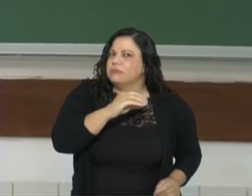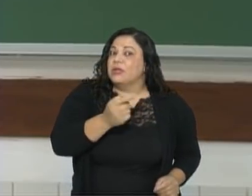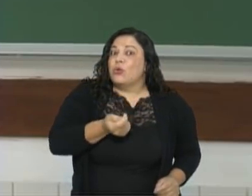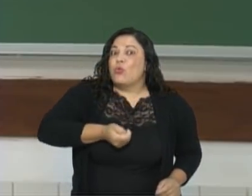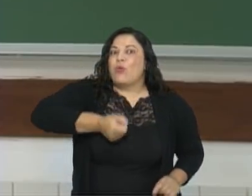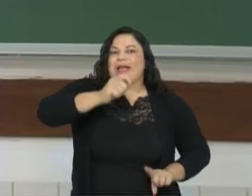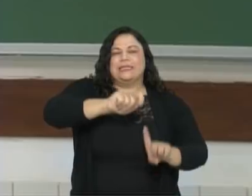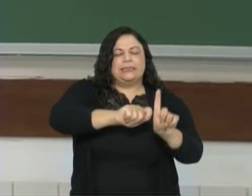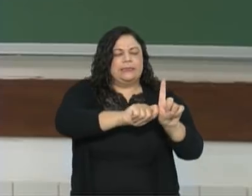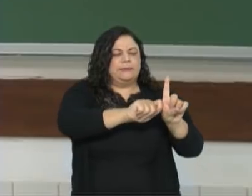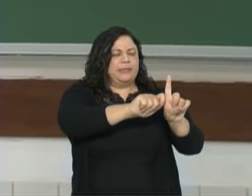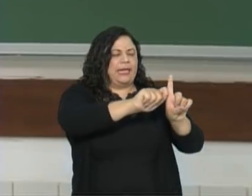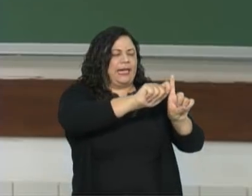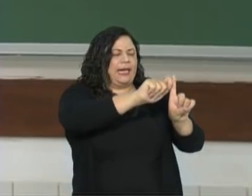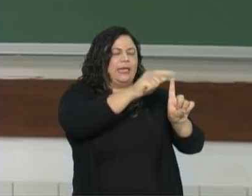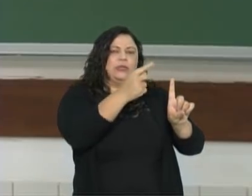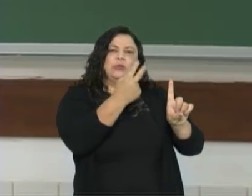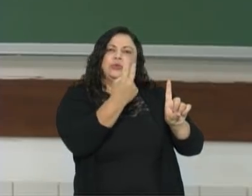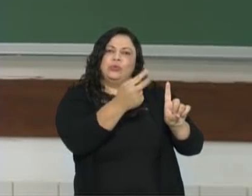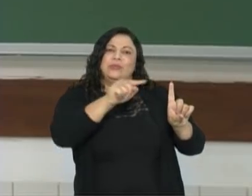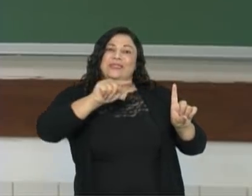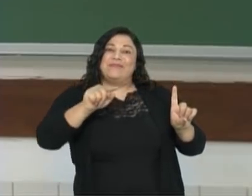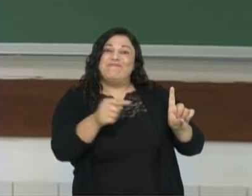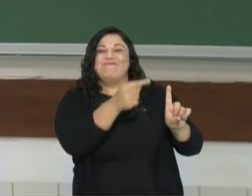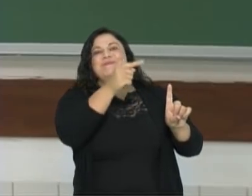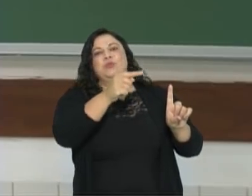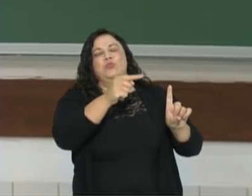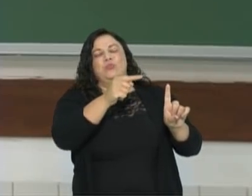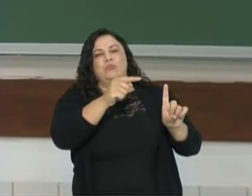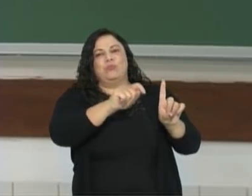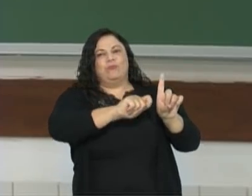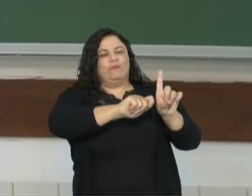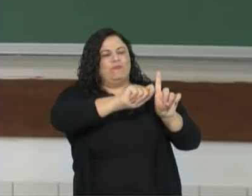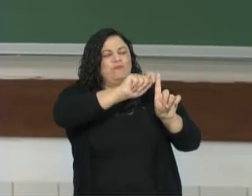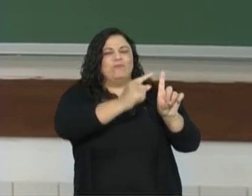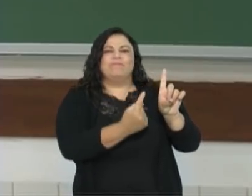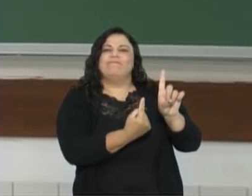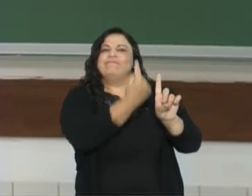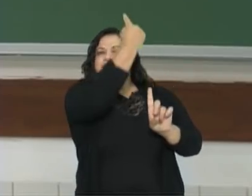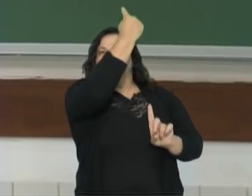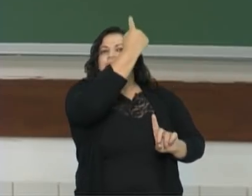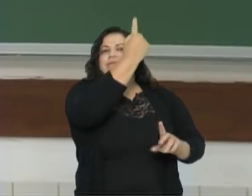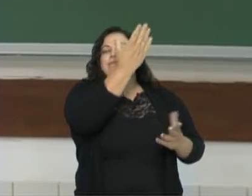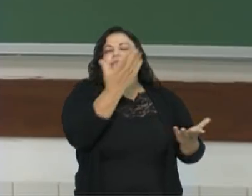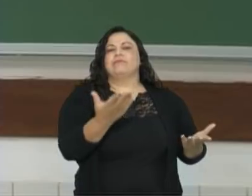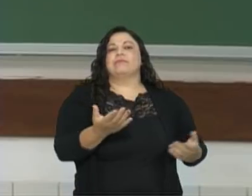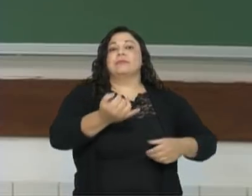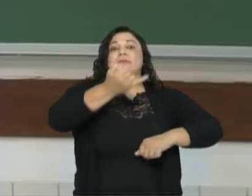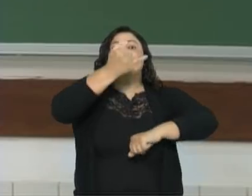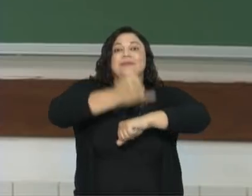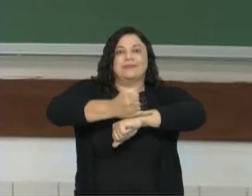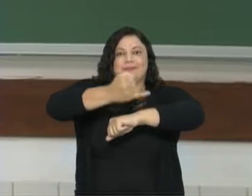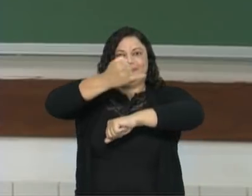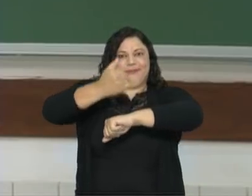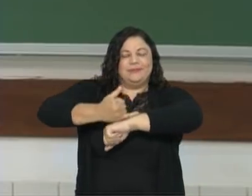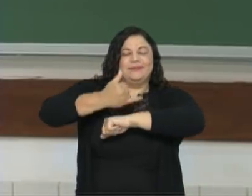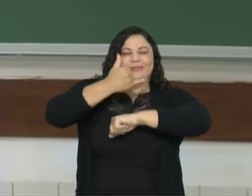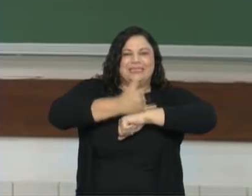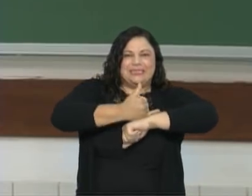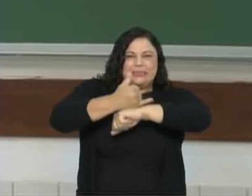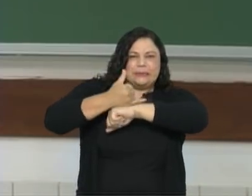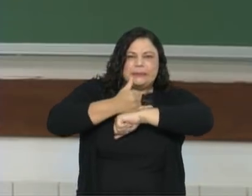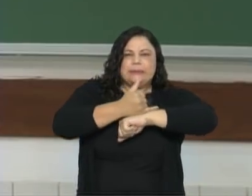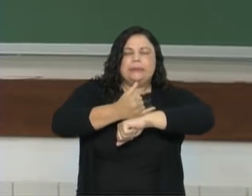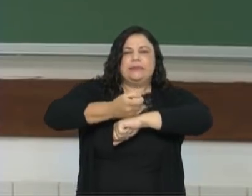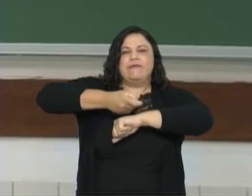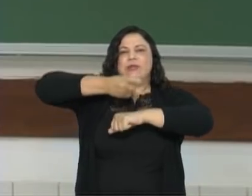para você adicionar carbono. O que isso traz para o ferro? Mais dureza, mais resistência